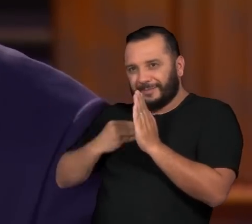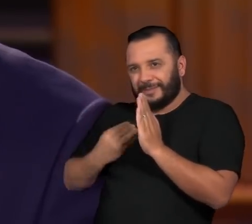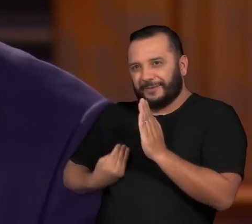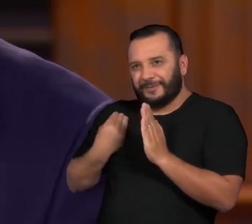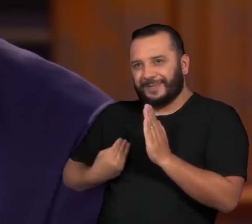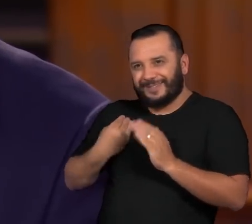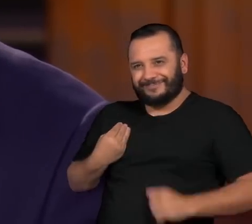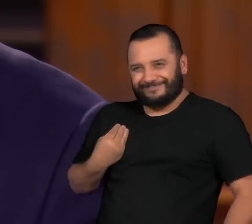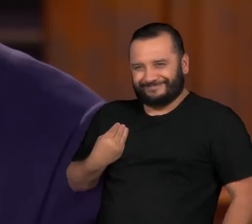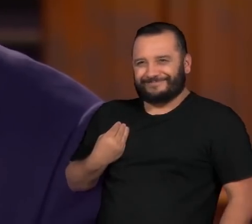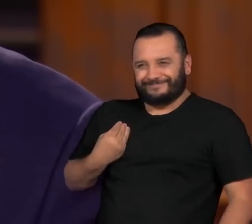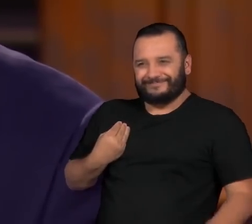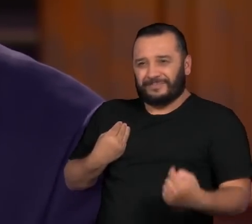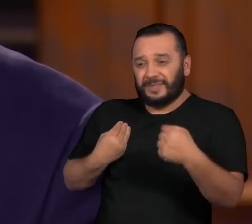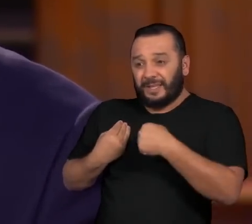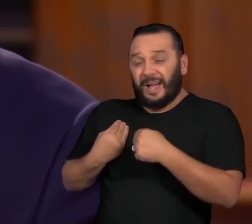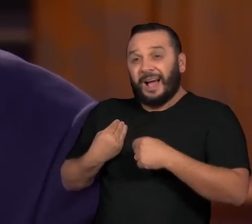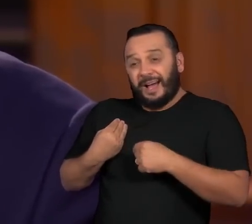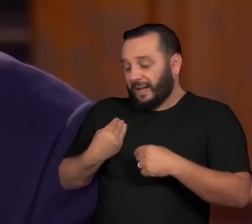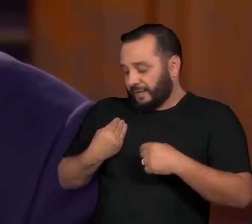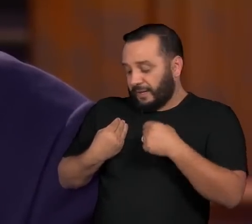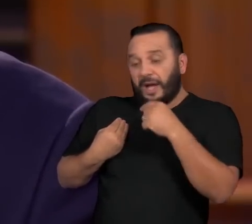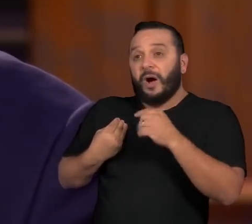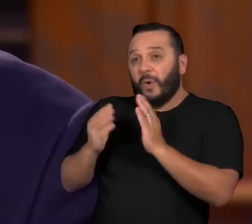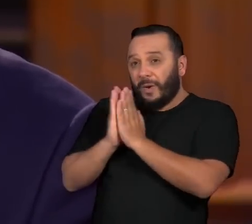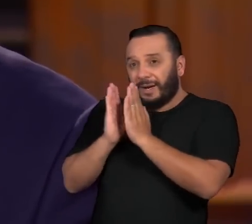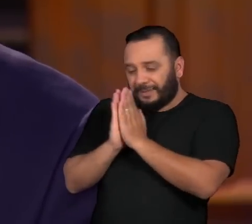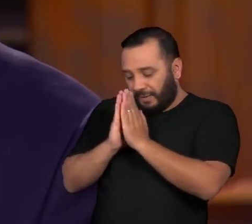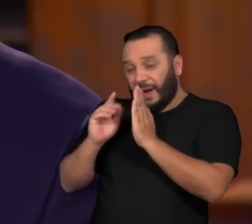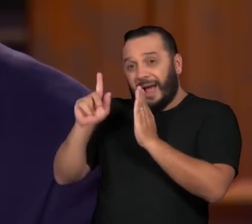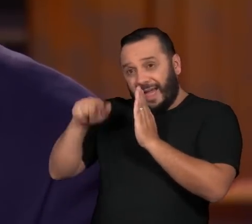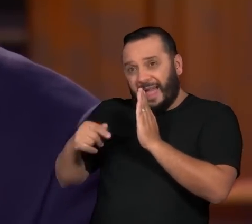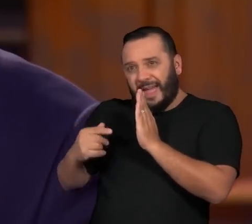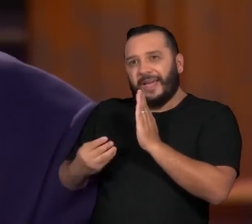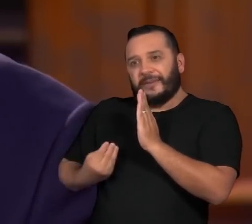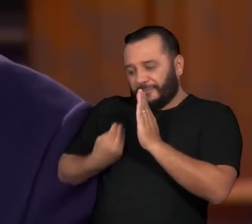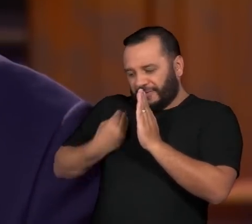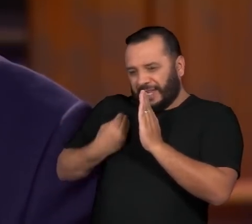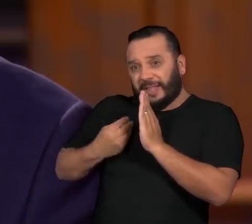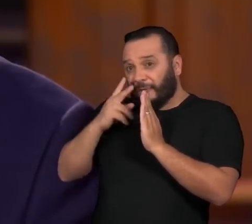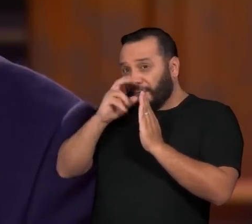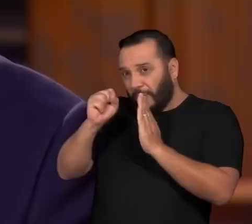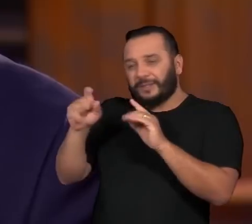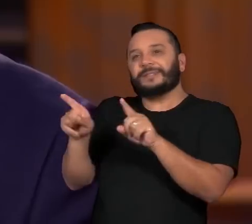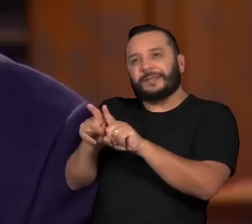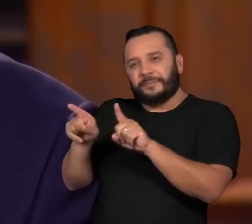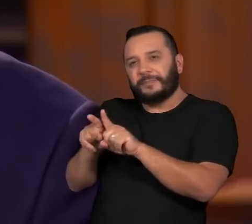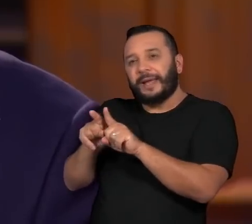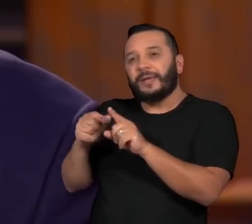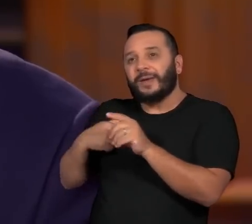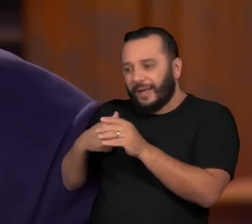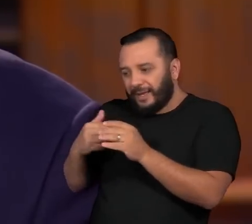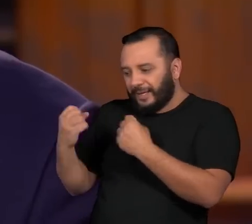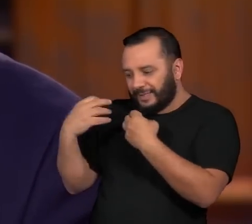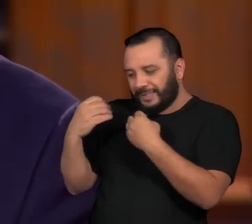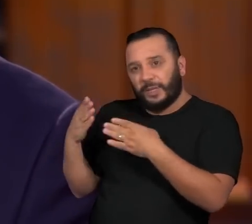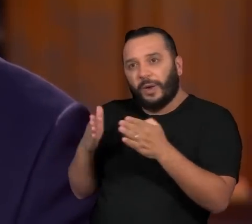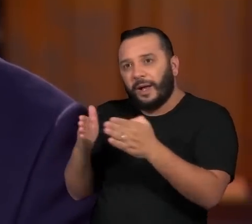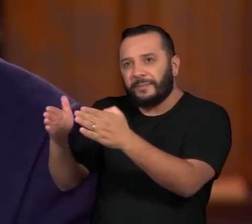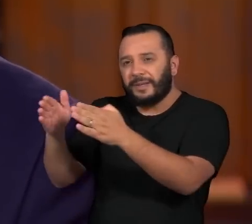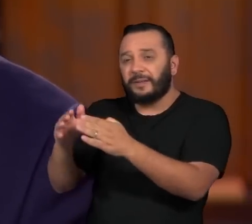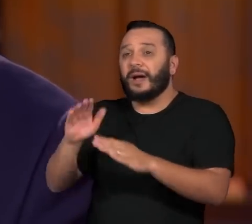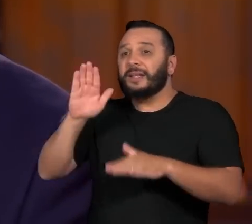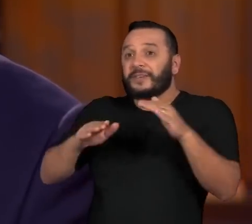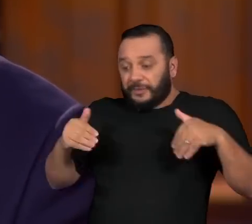nós podemos estar bem por fora, podemos estar bem pessoalmente, mas nós não temos força